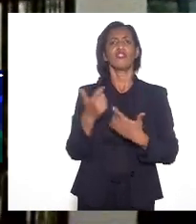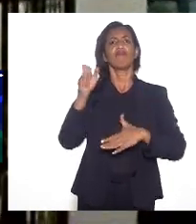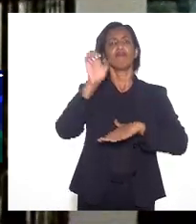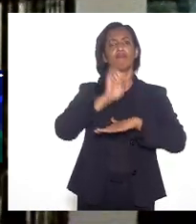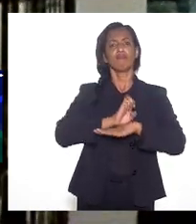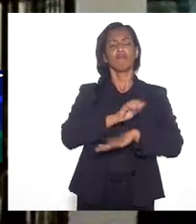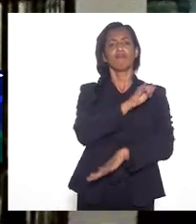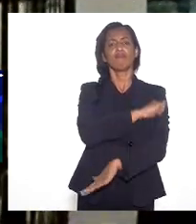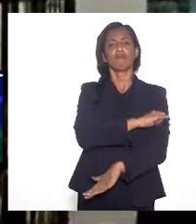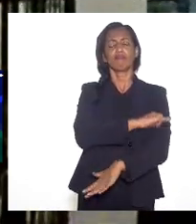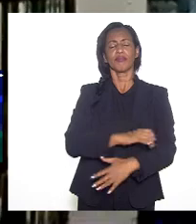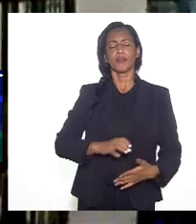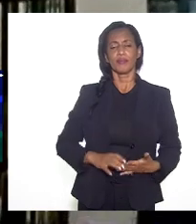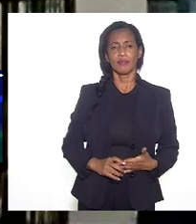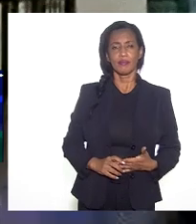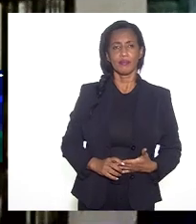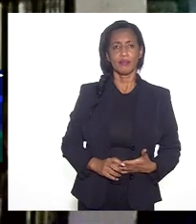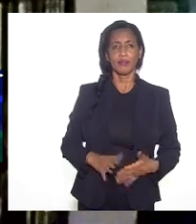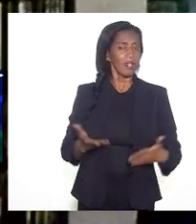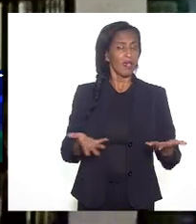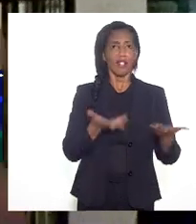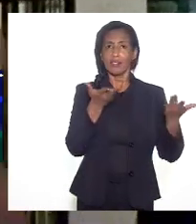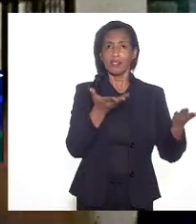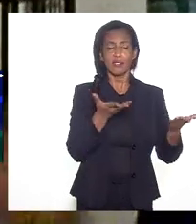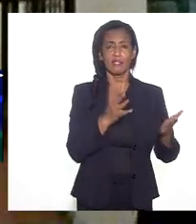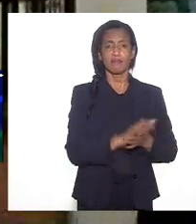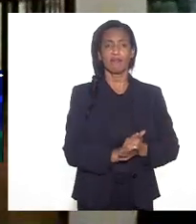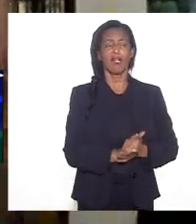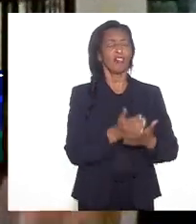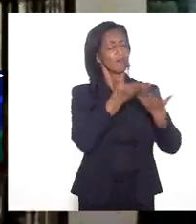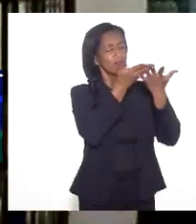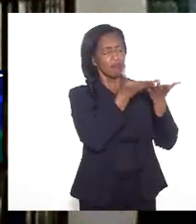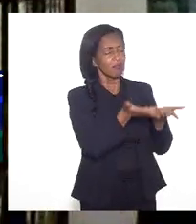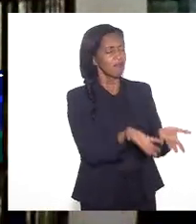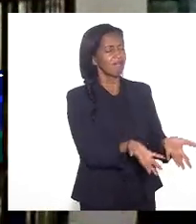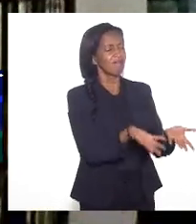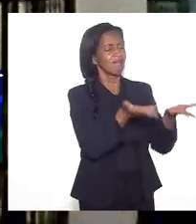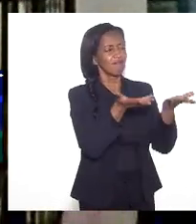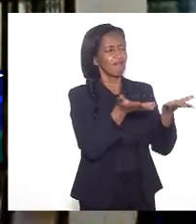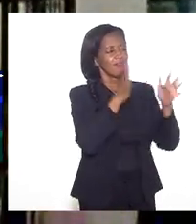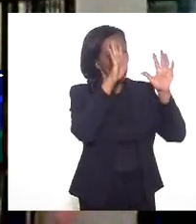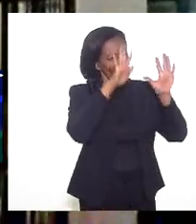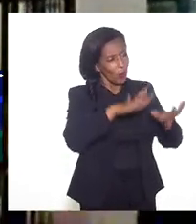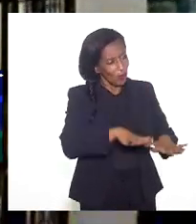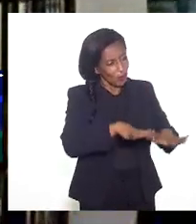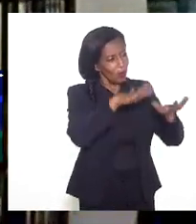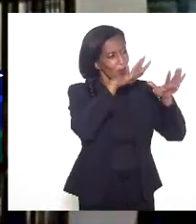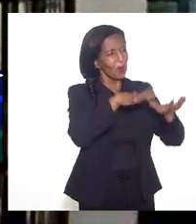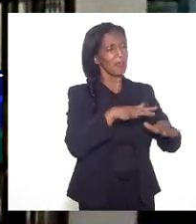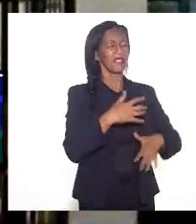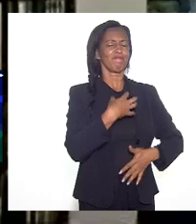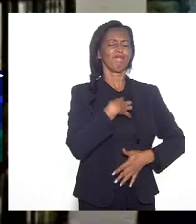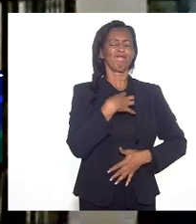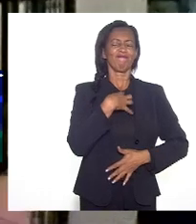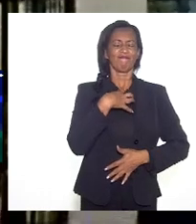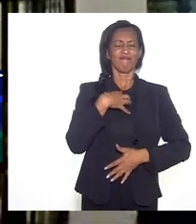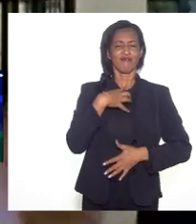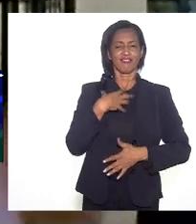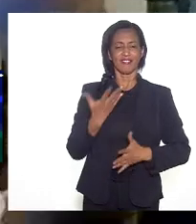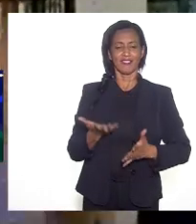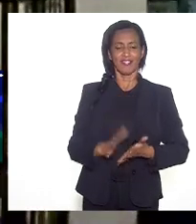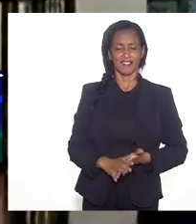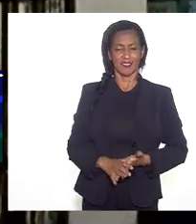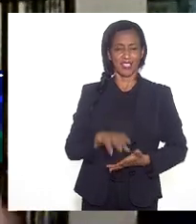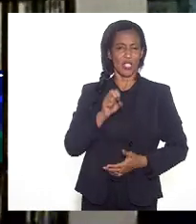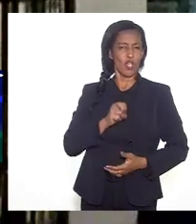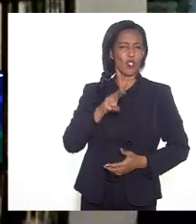Janeiro. Então, é isso aí, as nossas homenagens a essas mulheres. Eu me sinto, eu